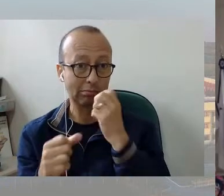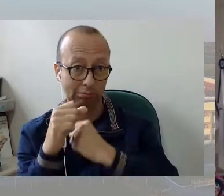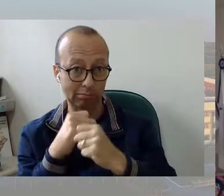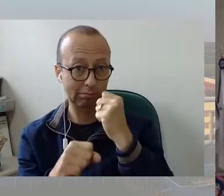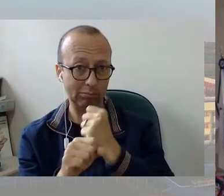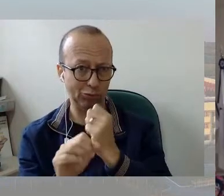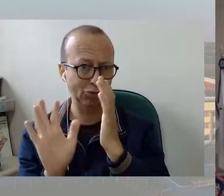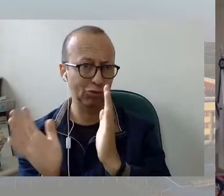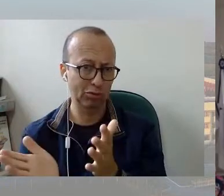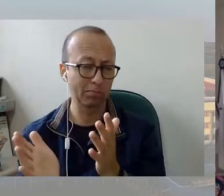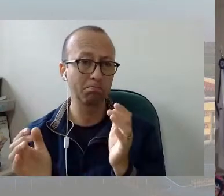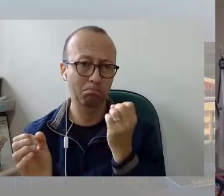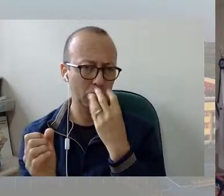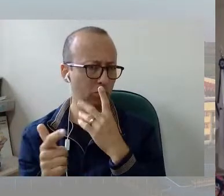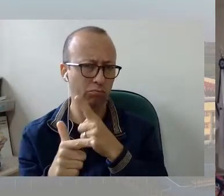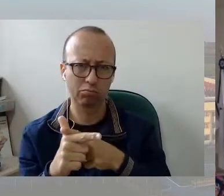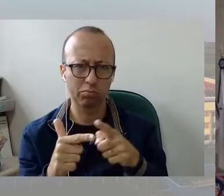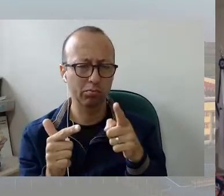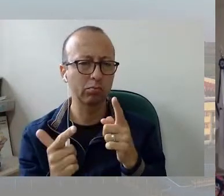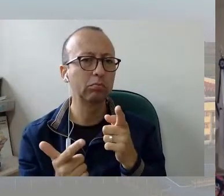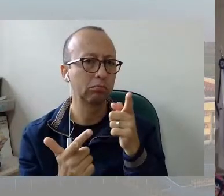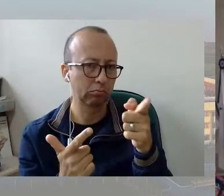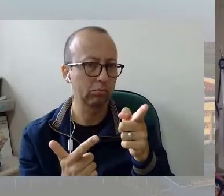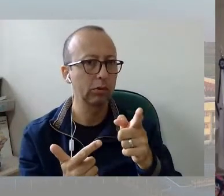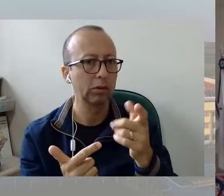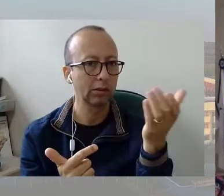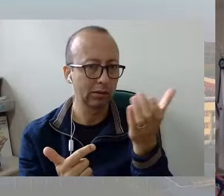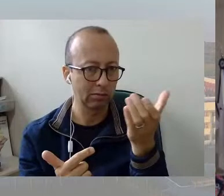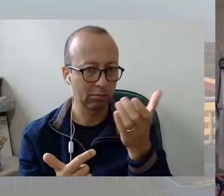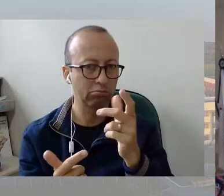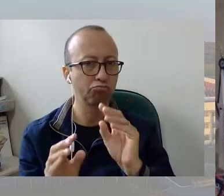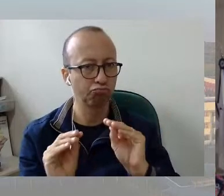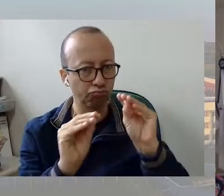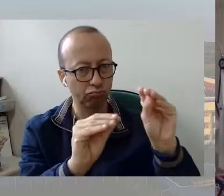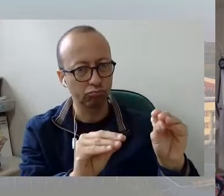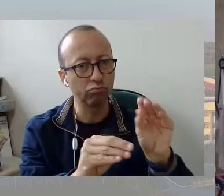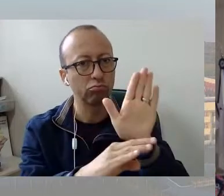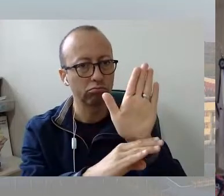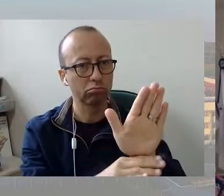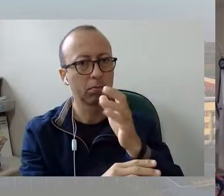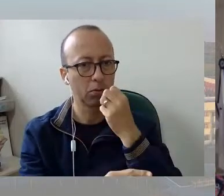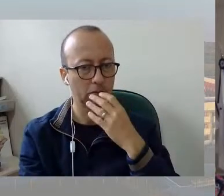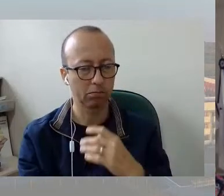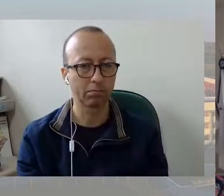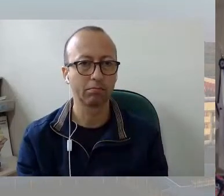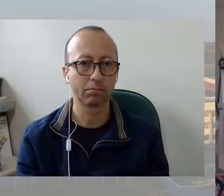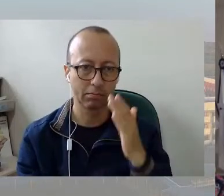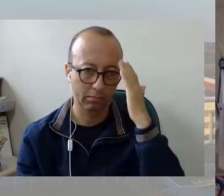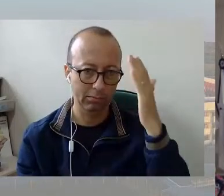tem problema nenhum, a gente entende que é salutar e teria o nosso apoio. É isso, obrigado.